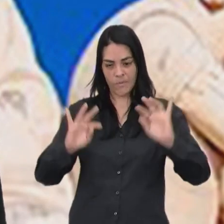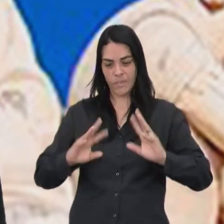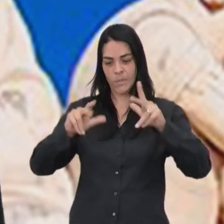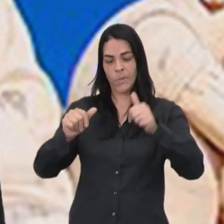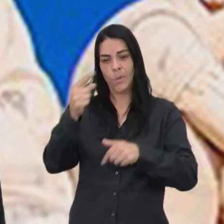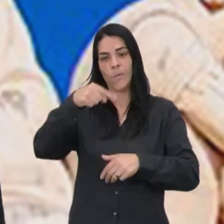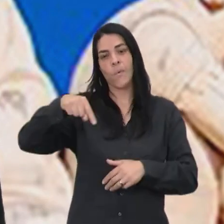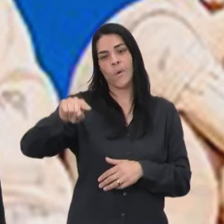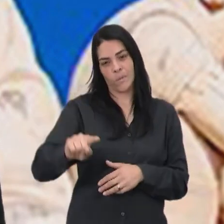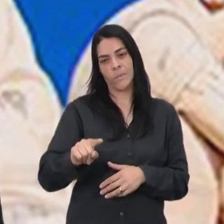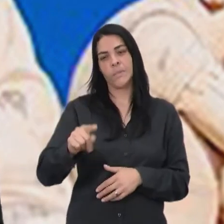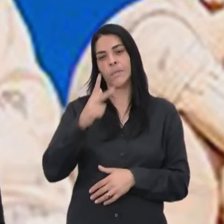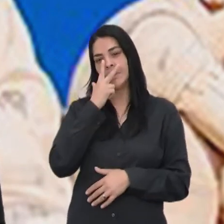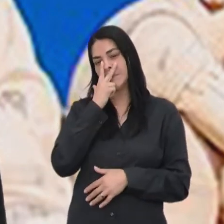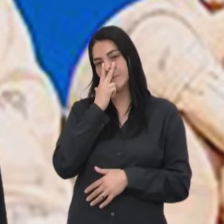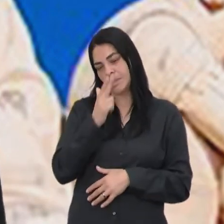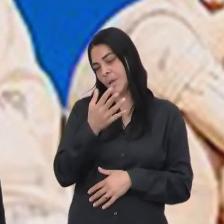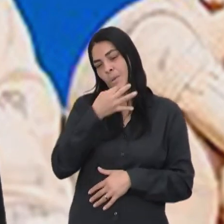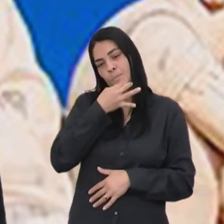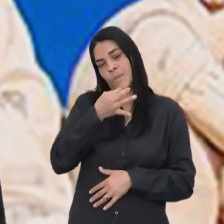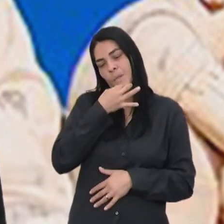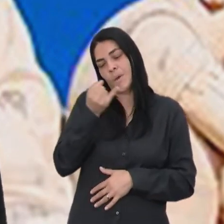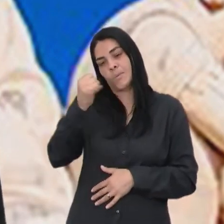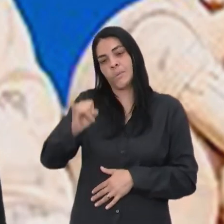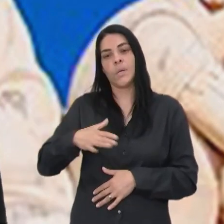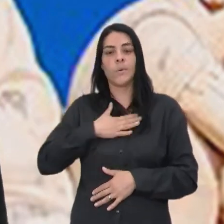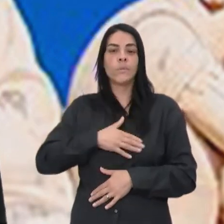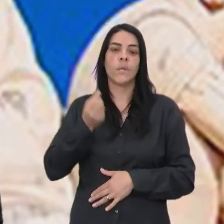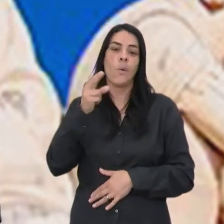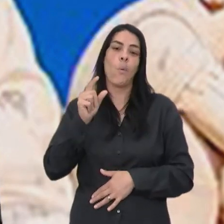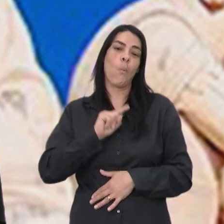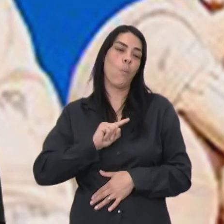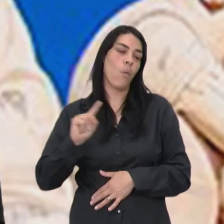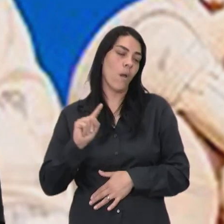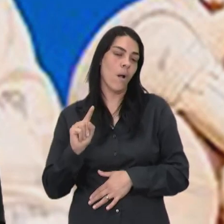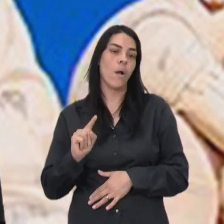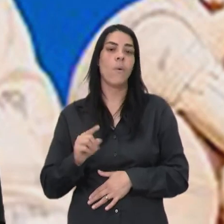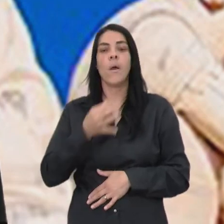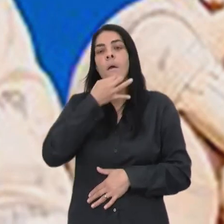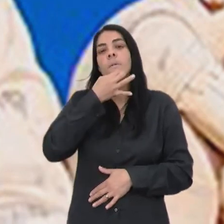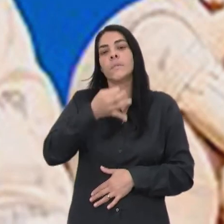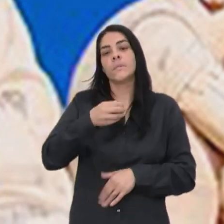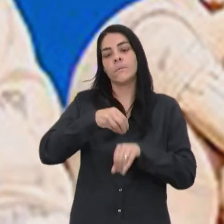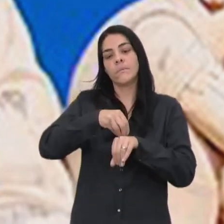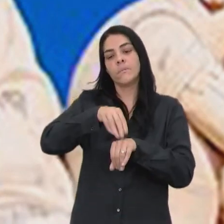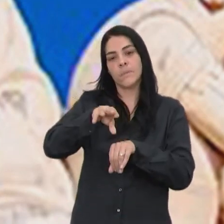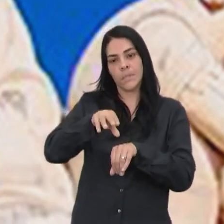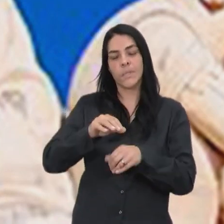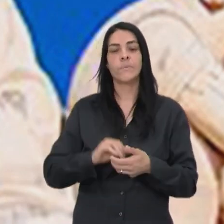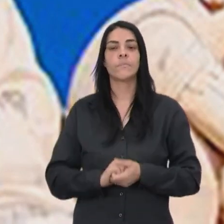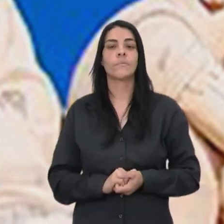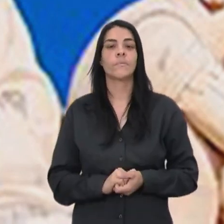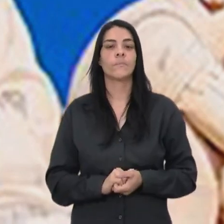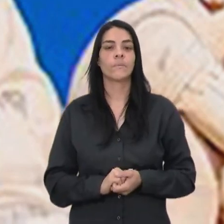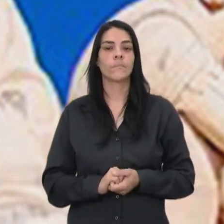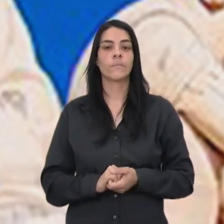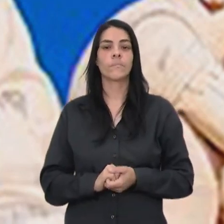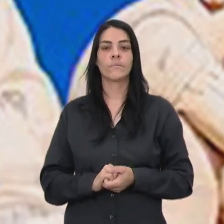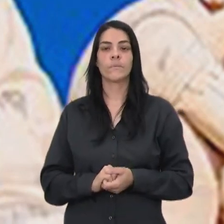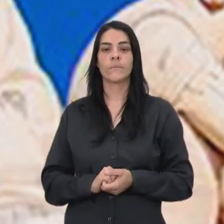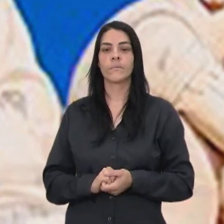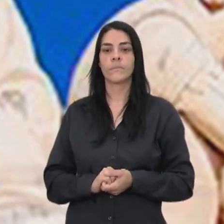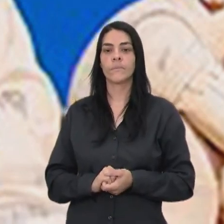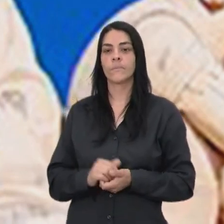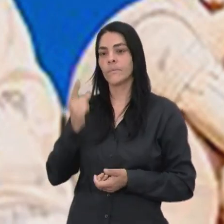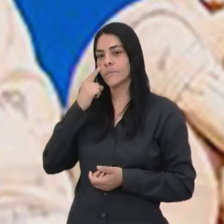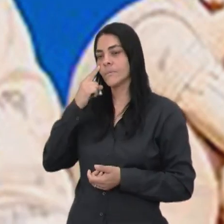né? Se gostaram, se não, deem as suas dicas e tal. E tá aí na tela para